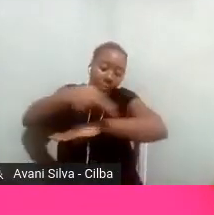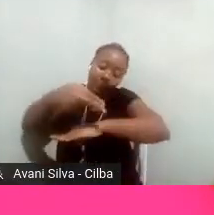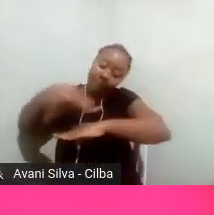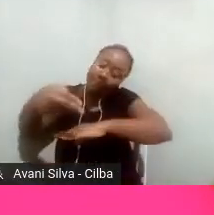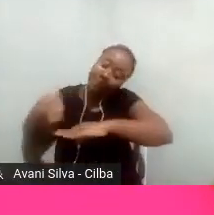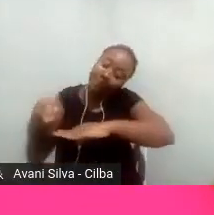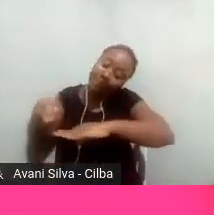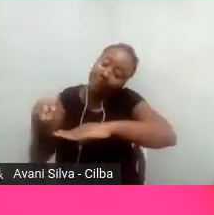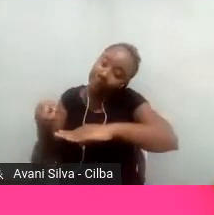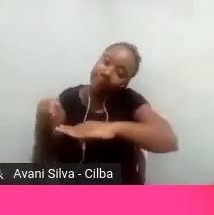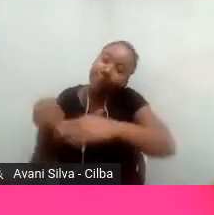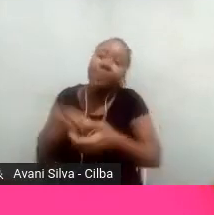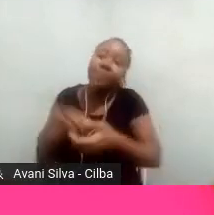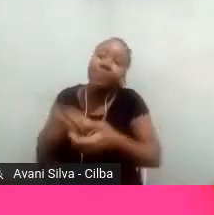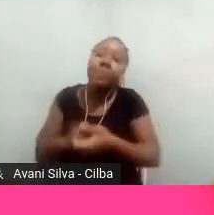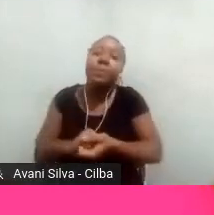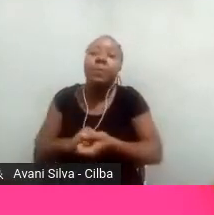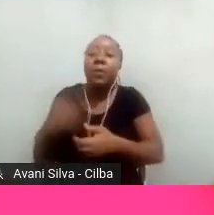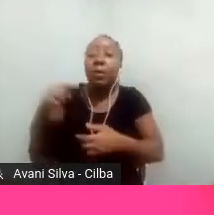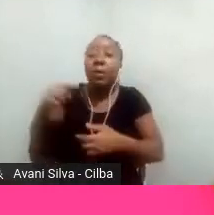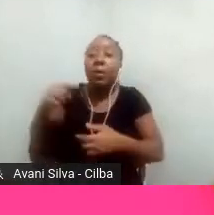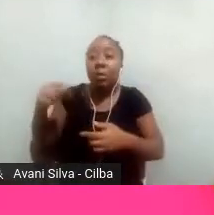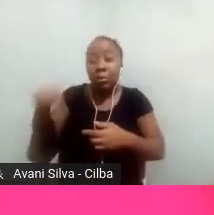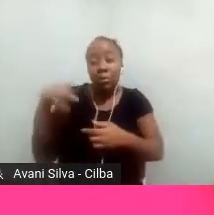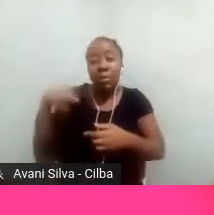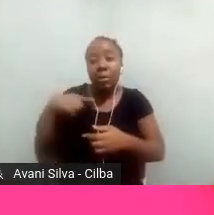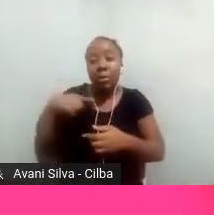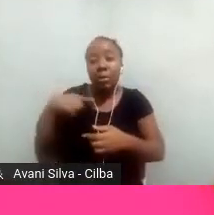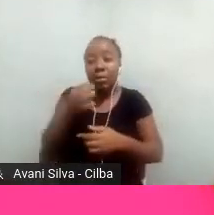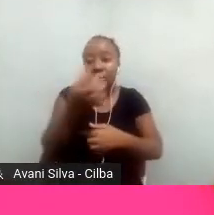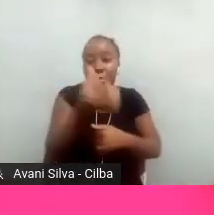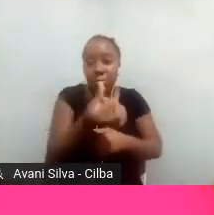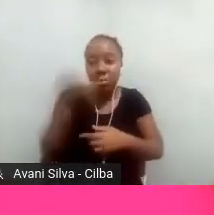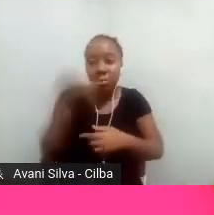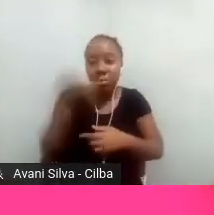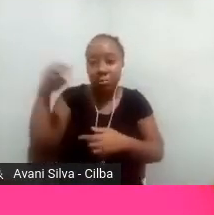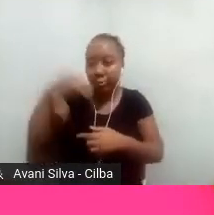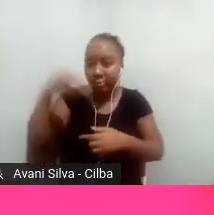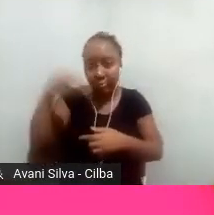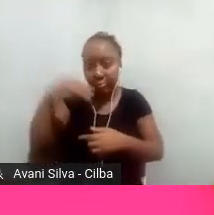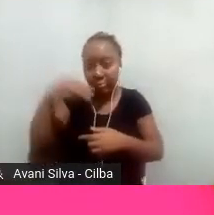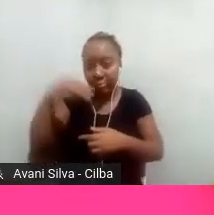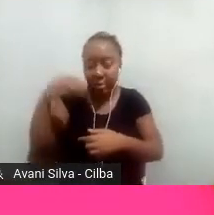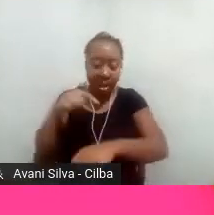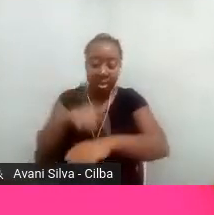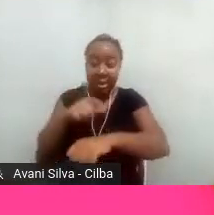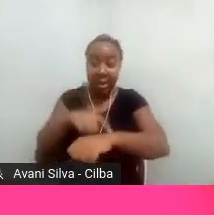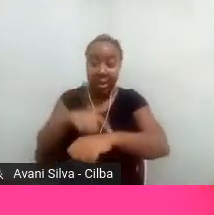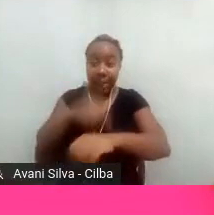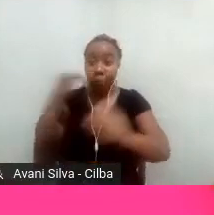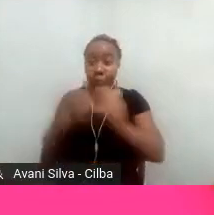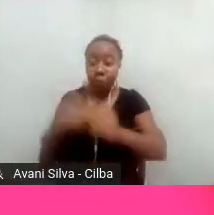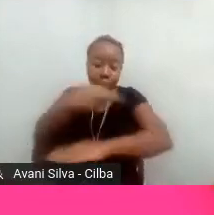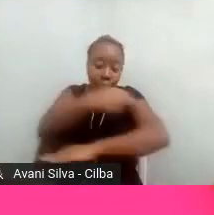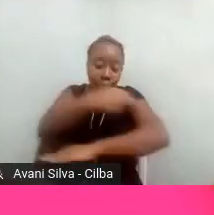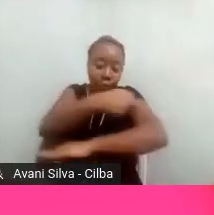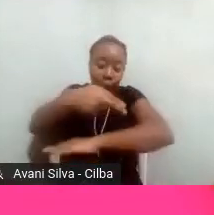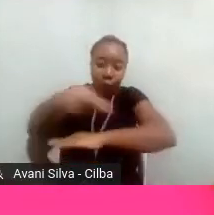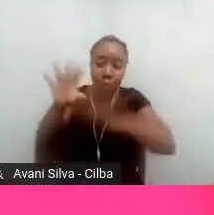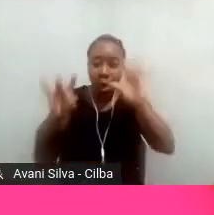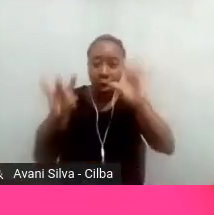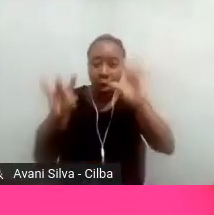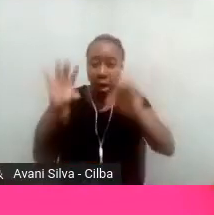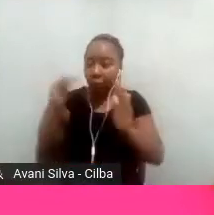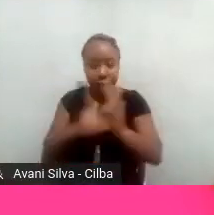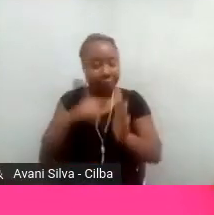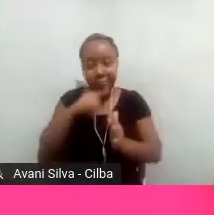Ó, nós temos 6 minutos. Não vai dar tempo de eu cortar tudo e colar tudo. Então,